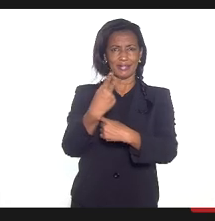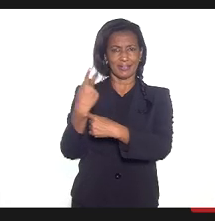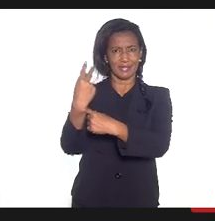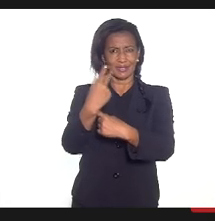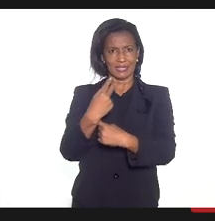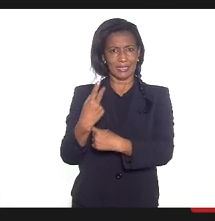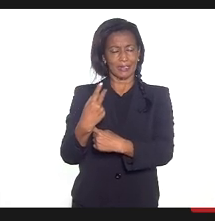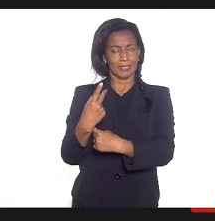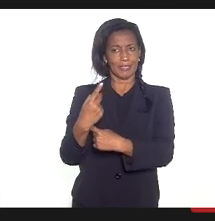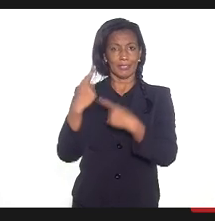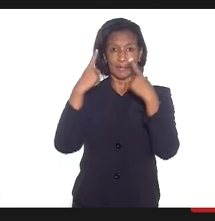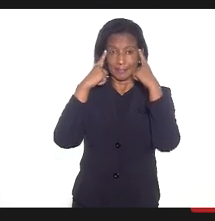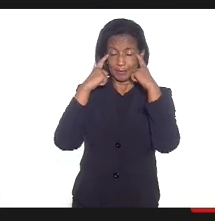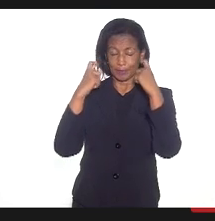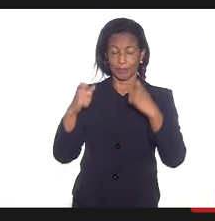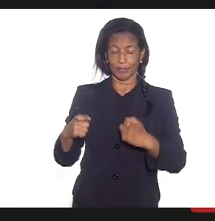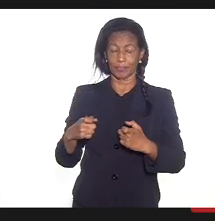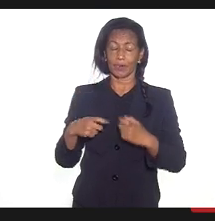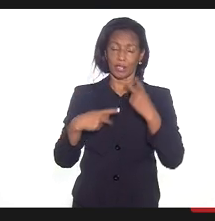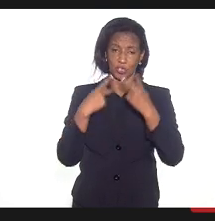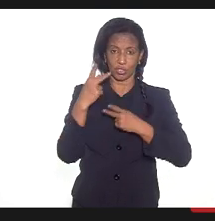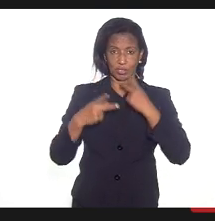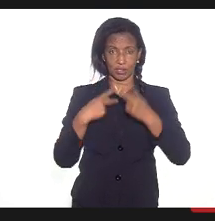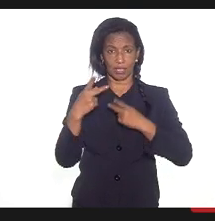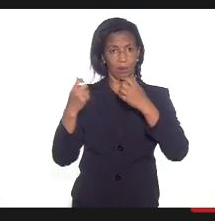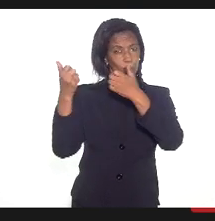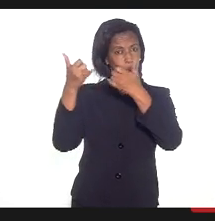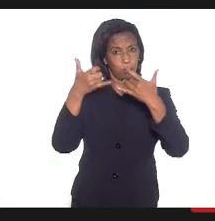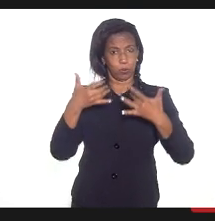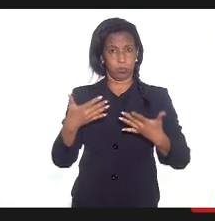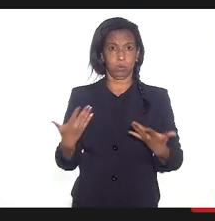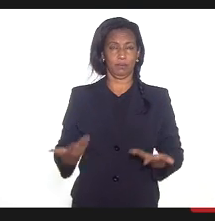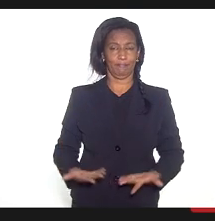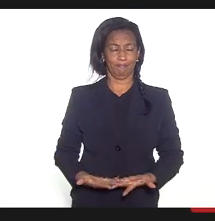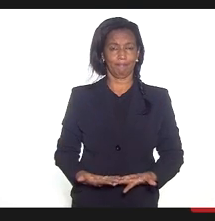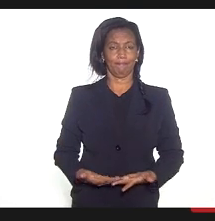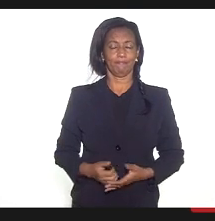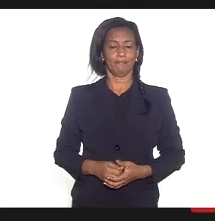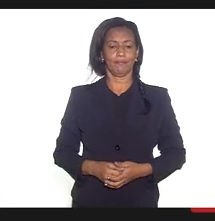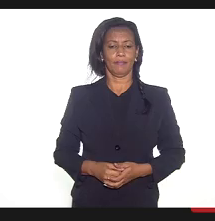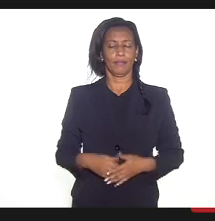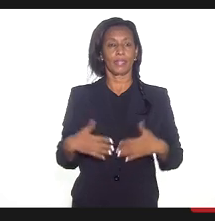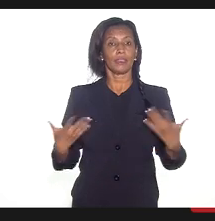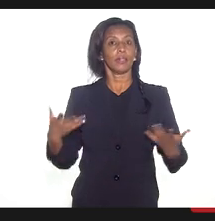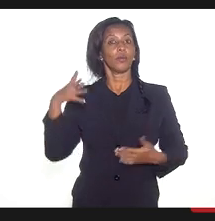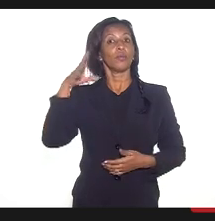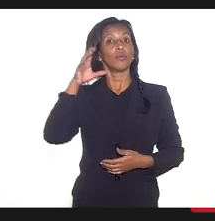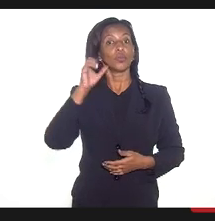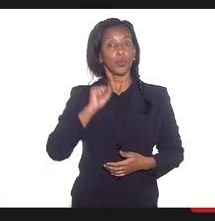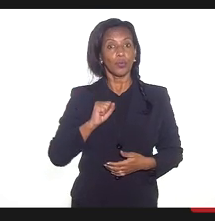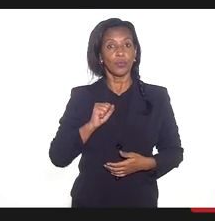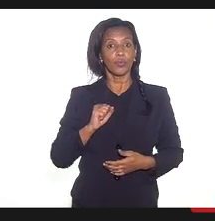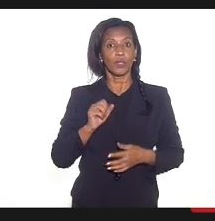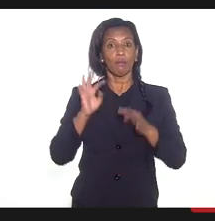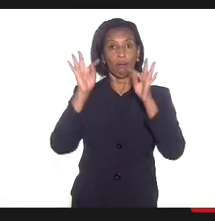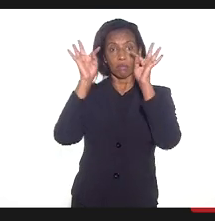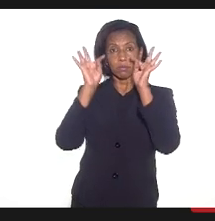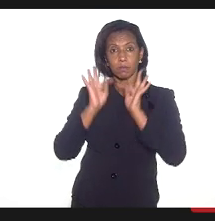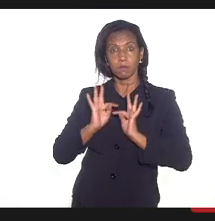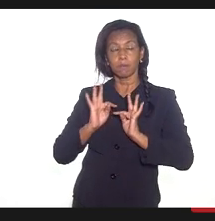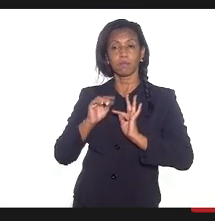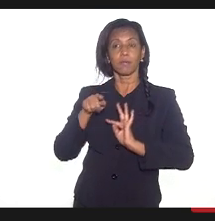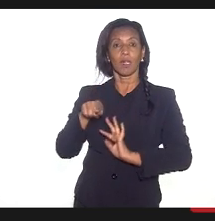dessa barbárie que a gente está falando aqui, né? Então, vamos ouvir o depoimento da